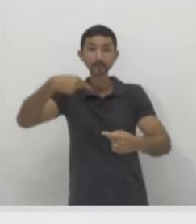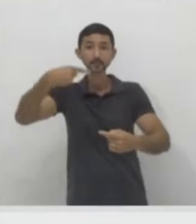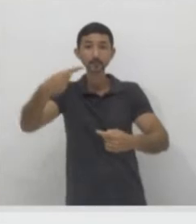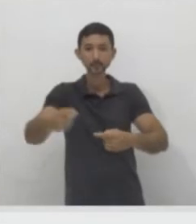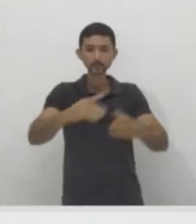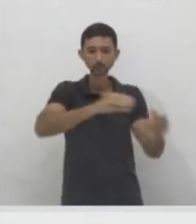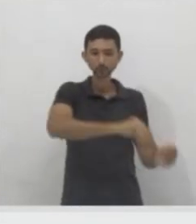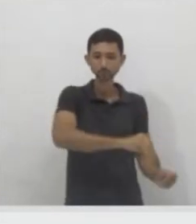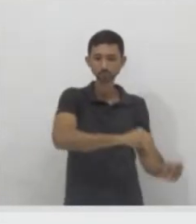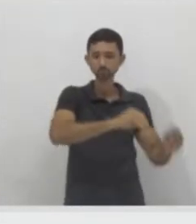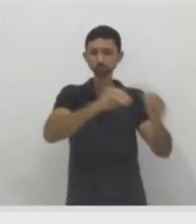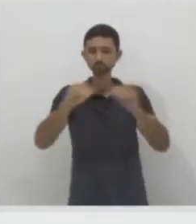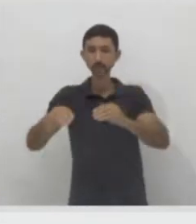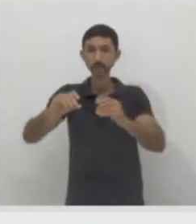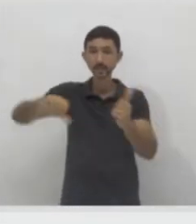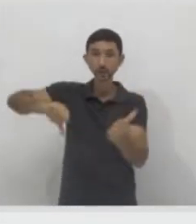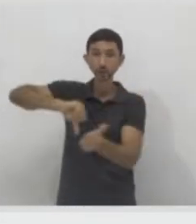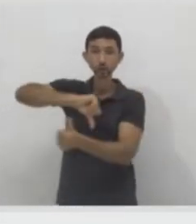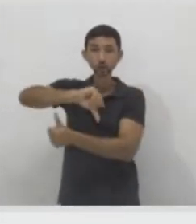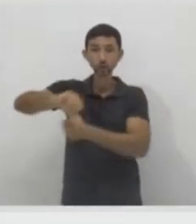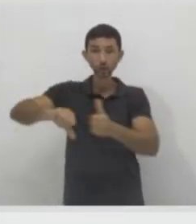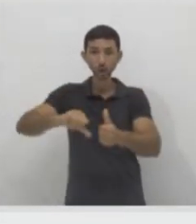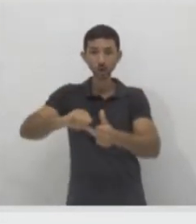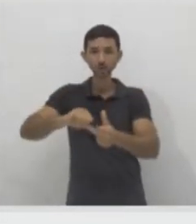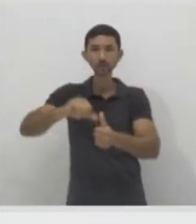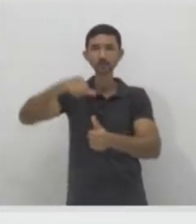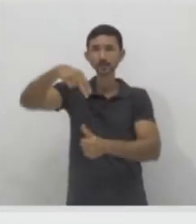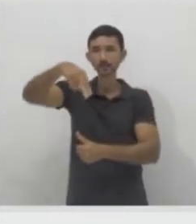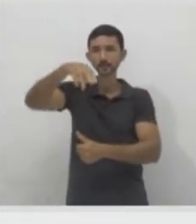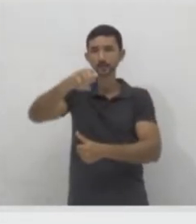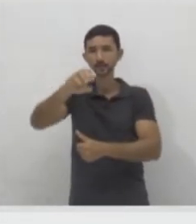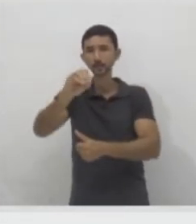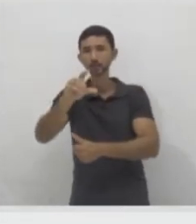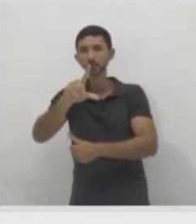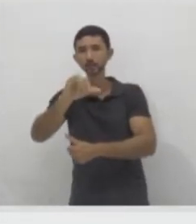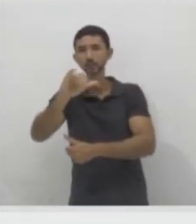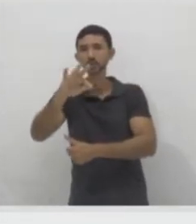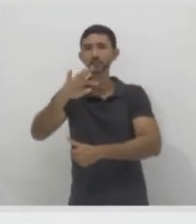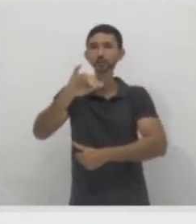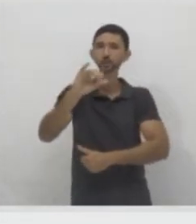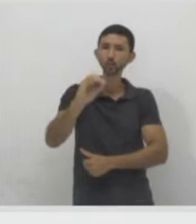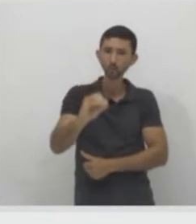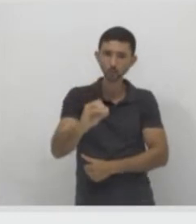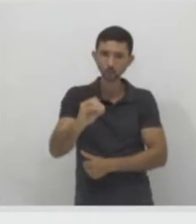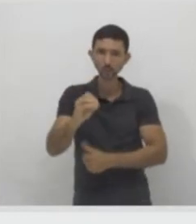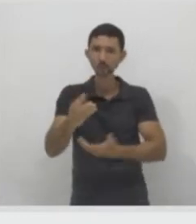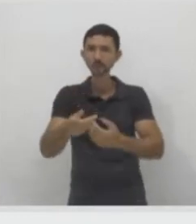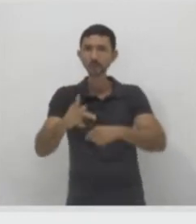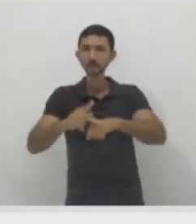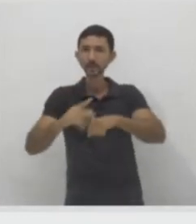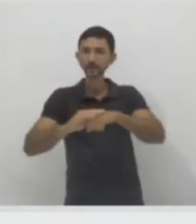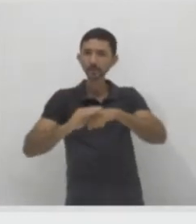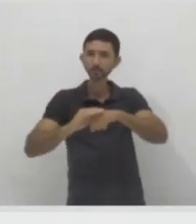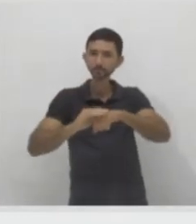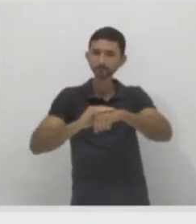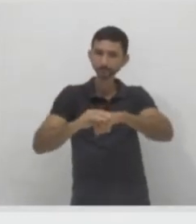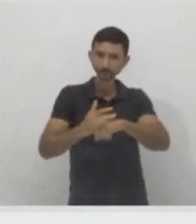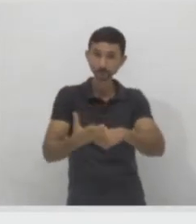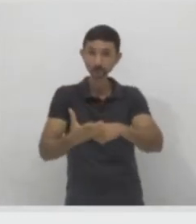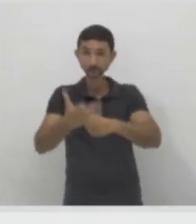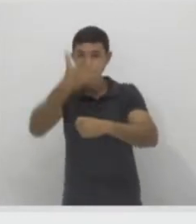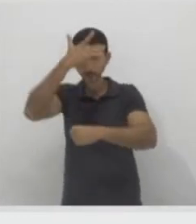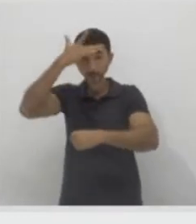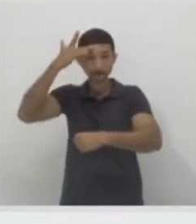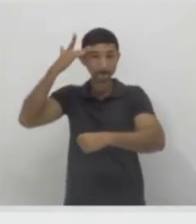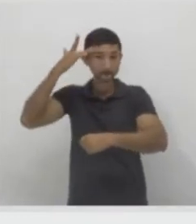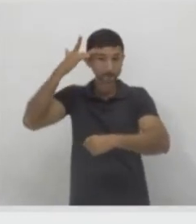transição do momento paleolítico para o momento neolítico. Aqui no neolítico, conhecido já como a Idade da Pedra Polida, o homem ele já começou